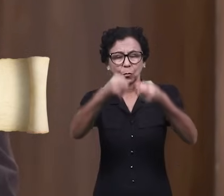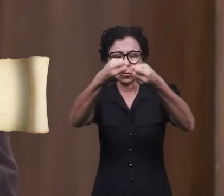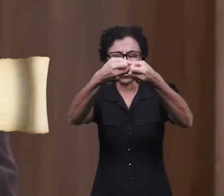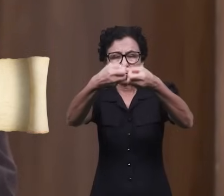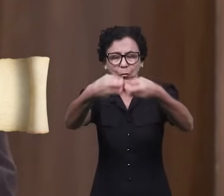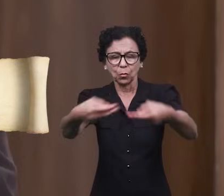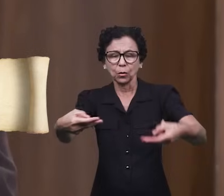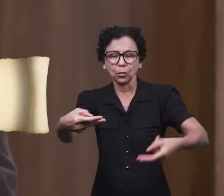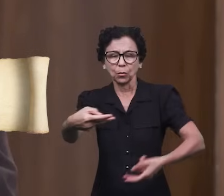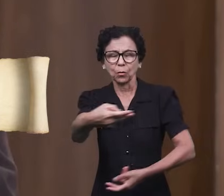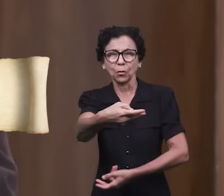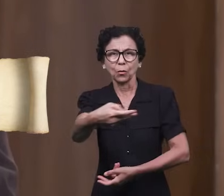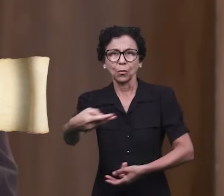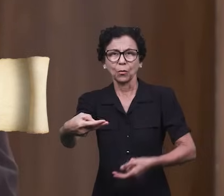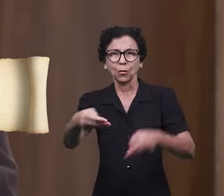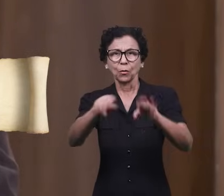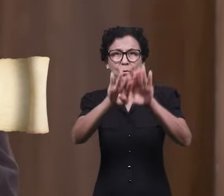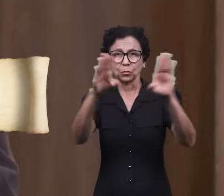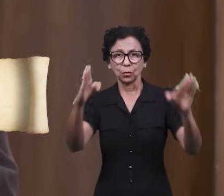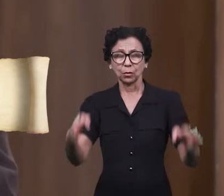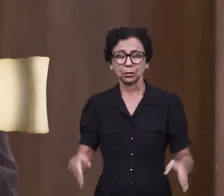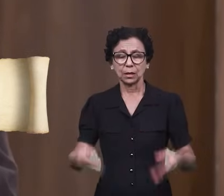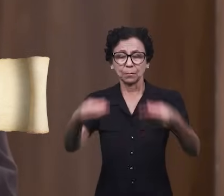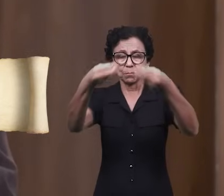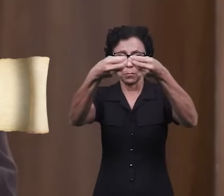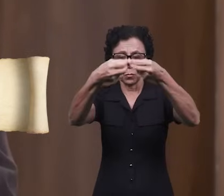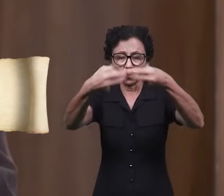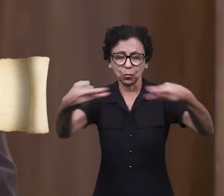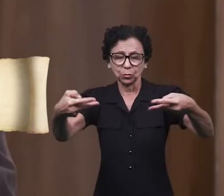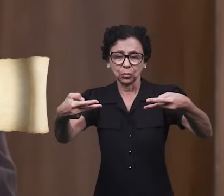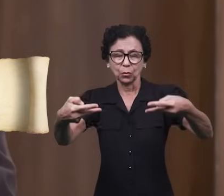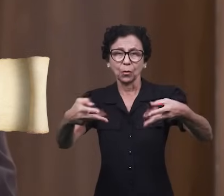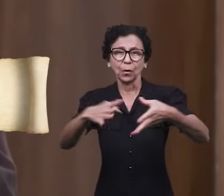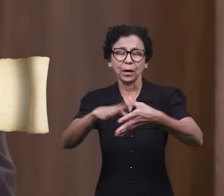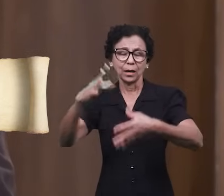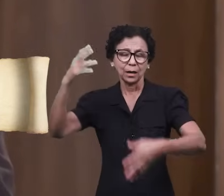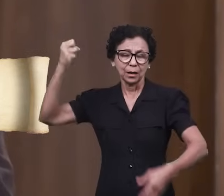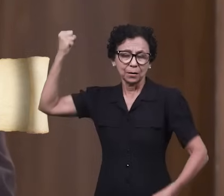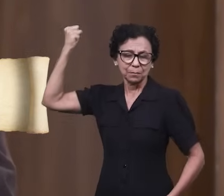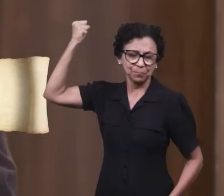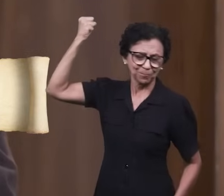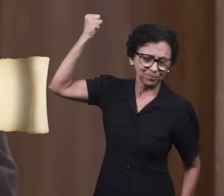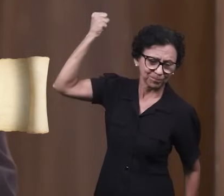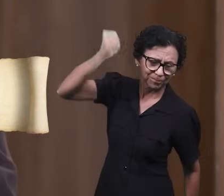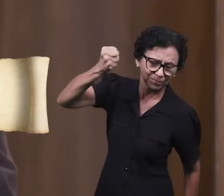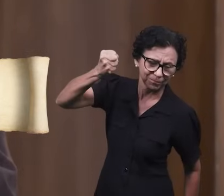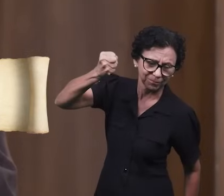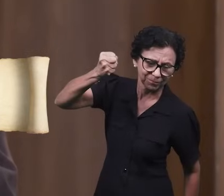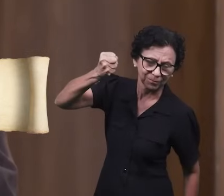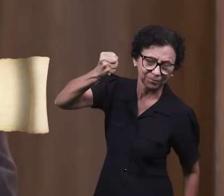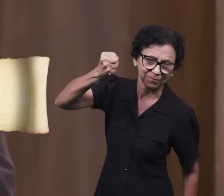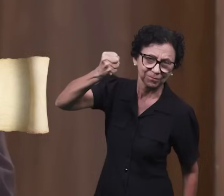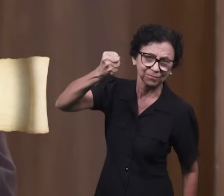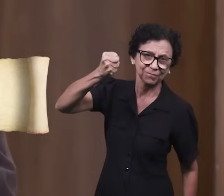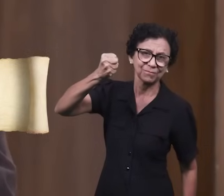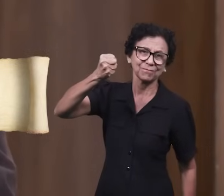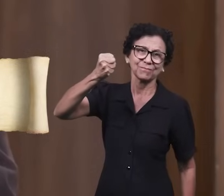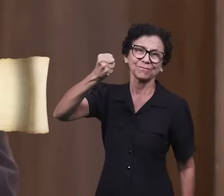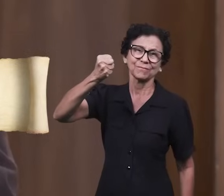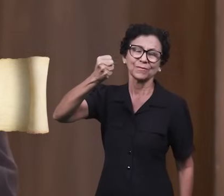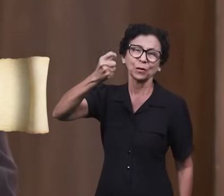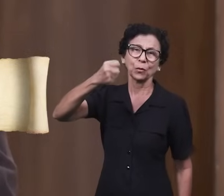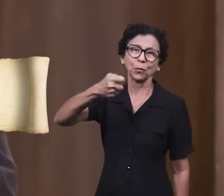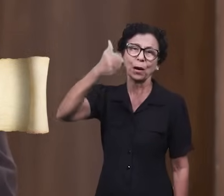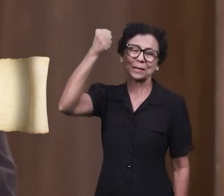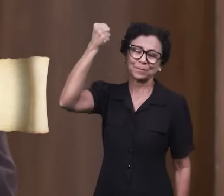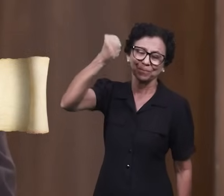o Senhor Jesus levou sobre si as nossas dores, pelas suas pisaduras nós somos sarados. Então